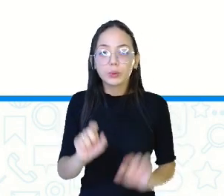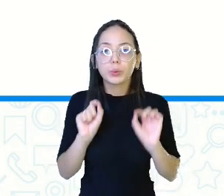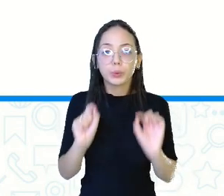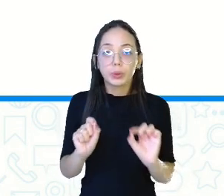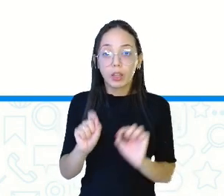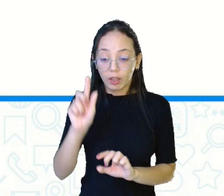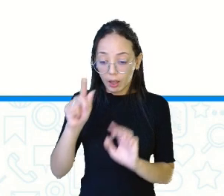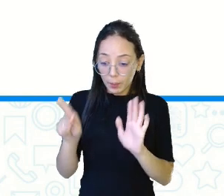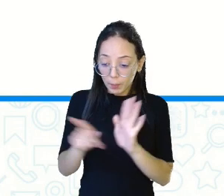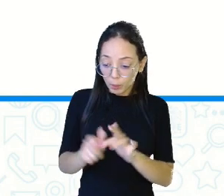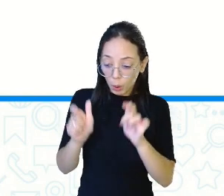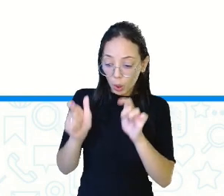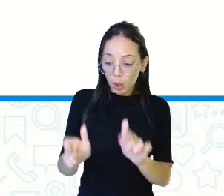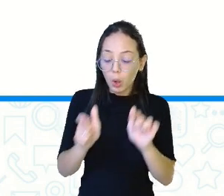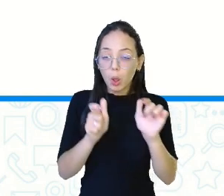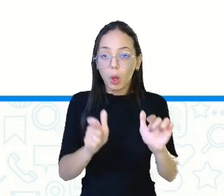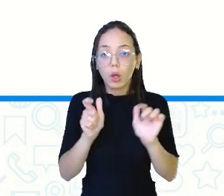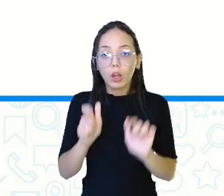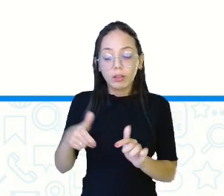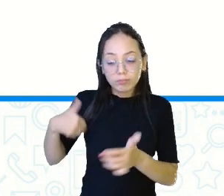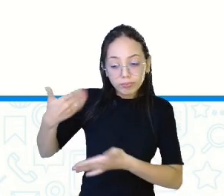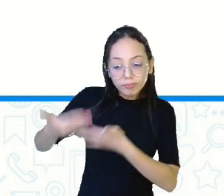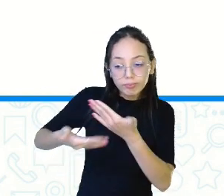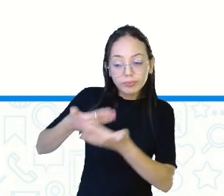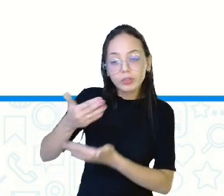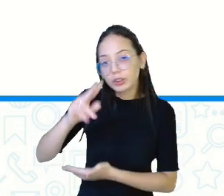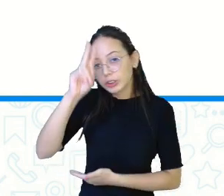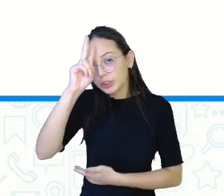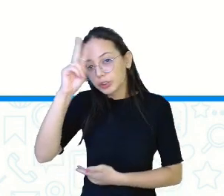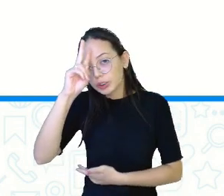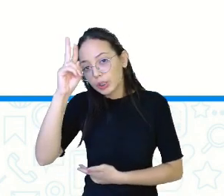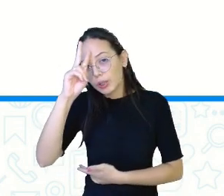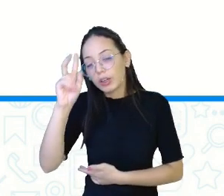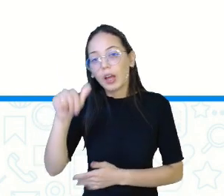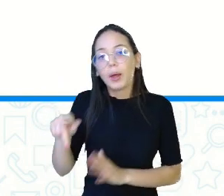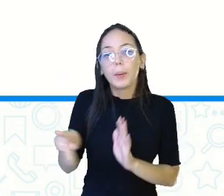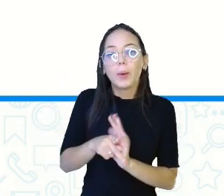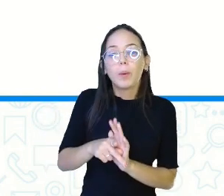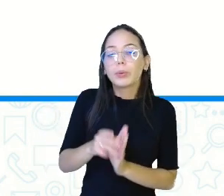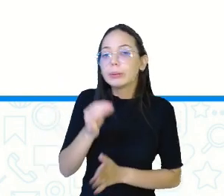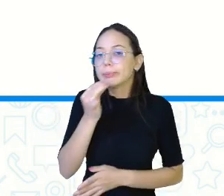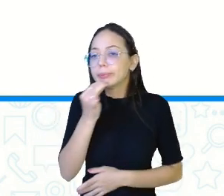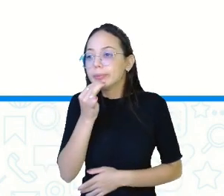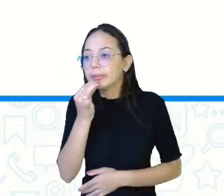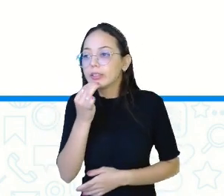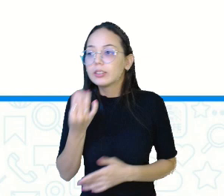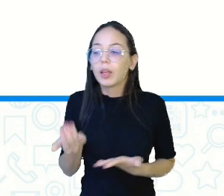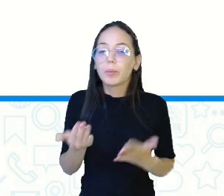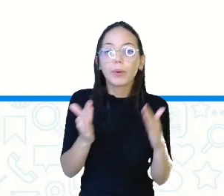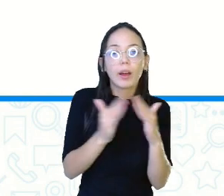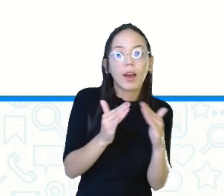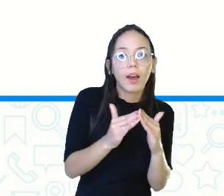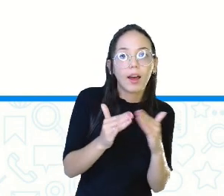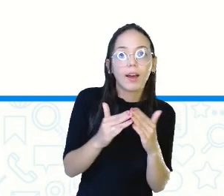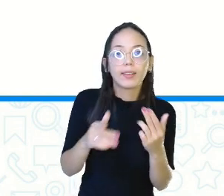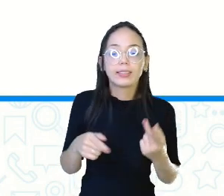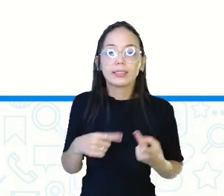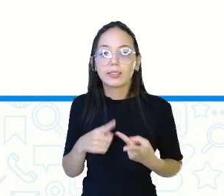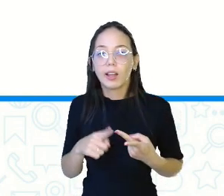o local em que se desenvolve a história. É delimitado como uma determinada